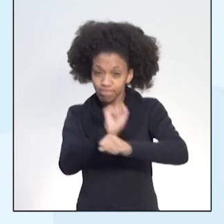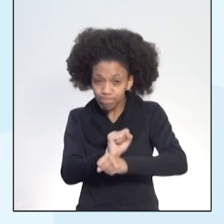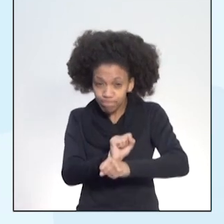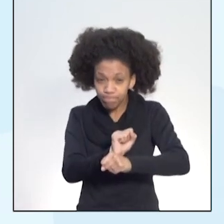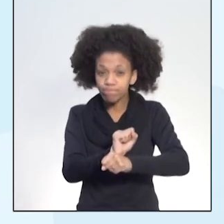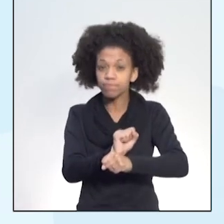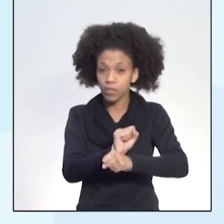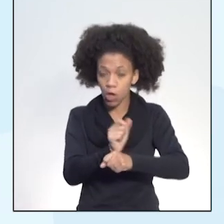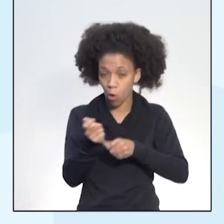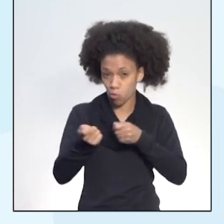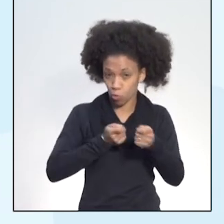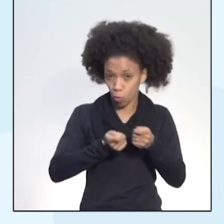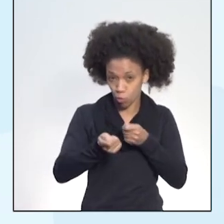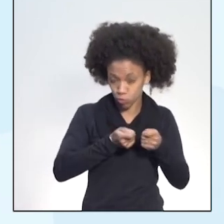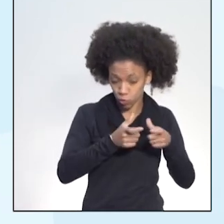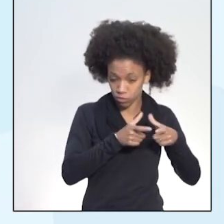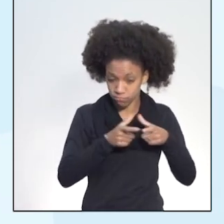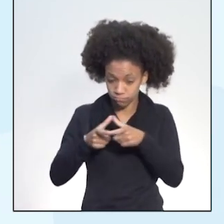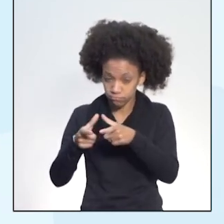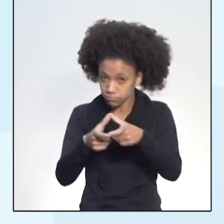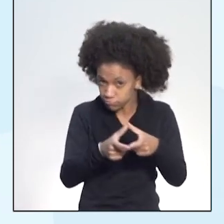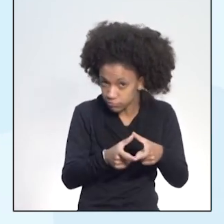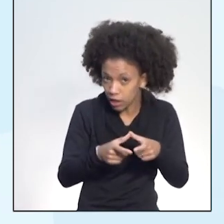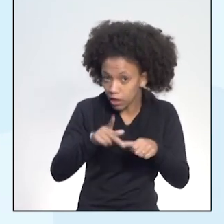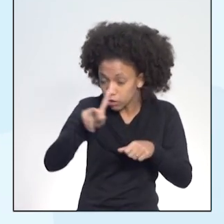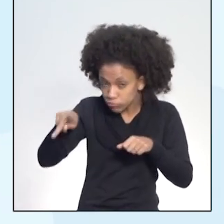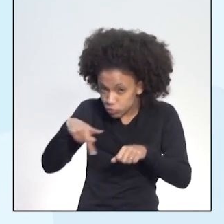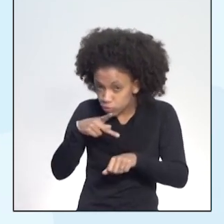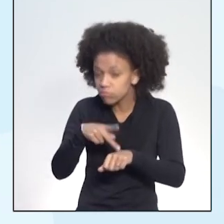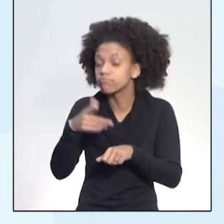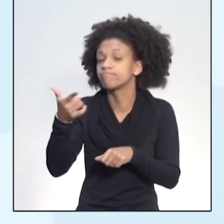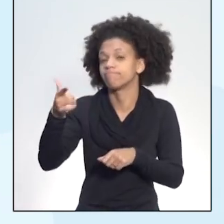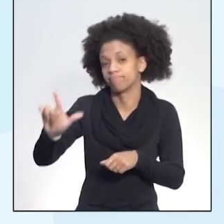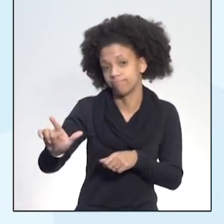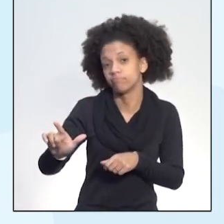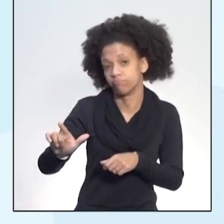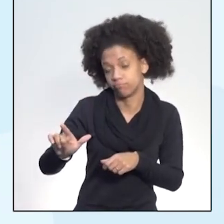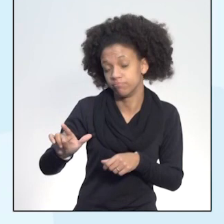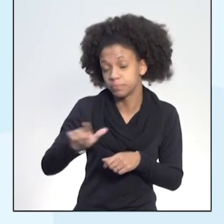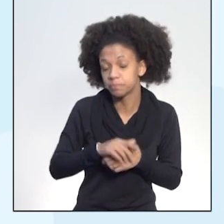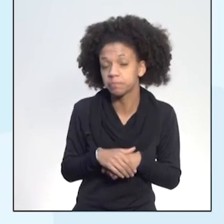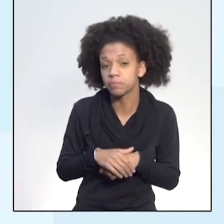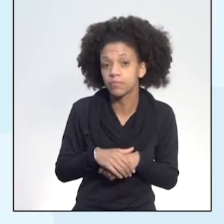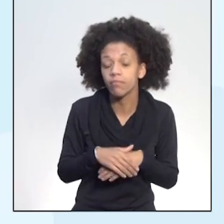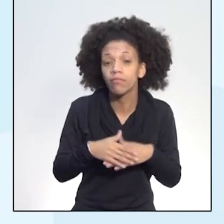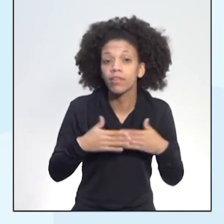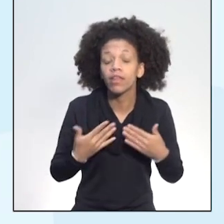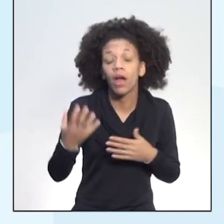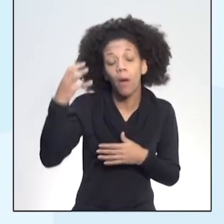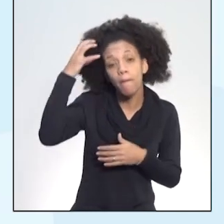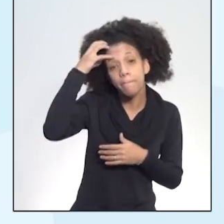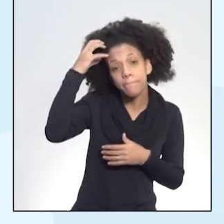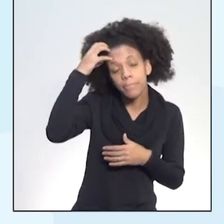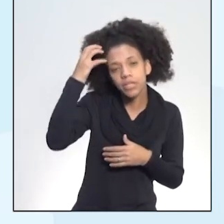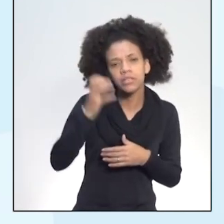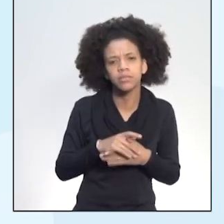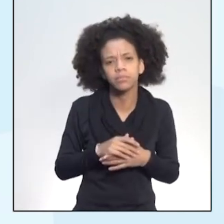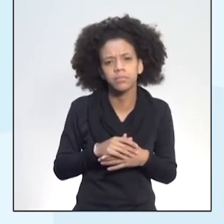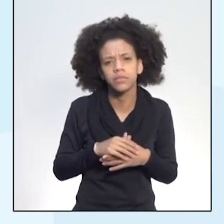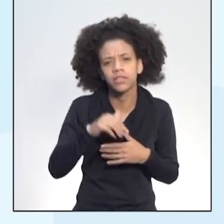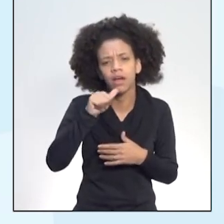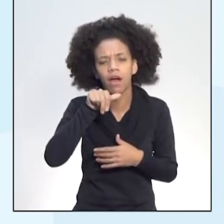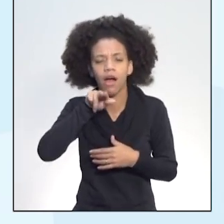controle das suas terras pelos estrangeiros, ou seja, o Império Austro-Húngaro. E o príncipe da Áustria